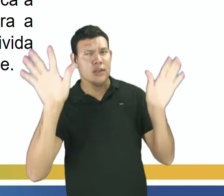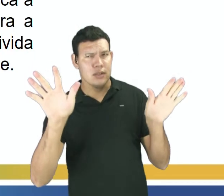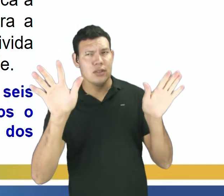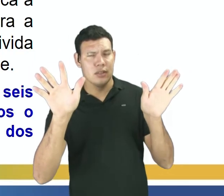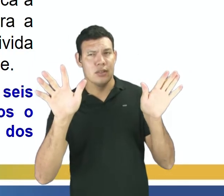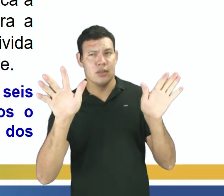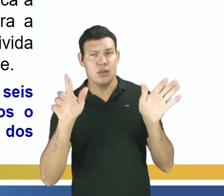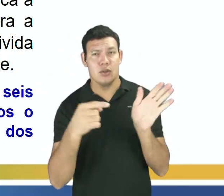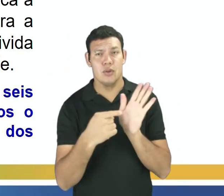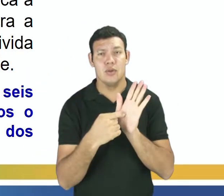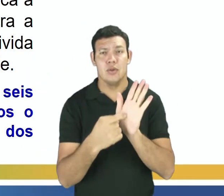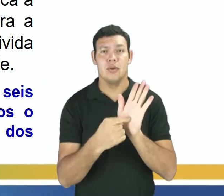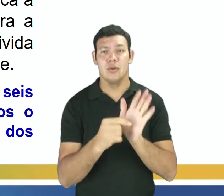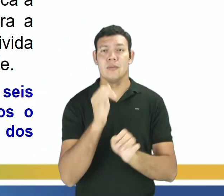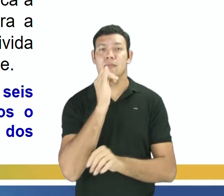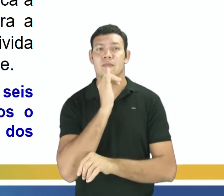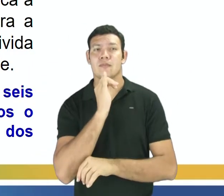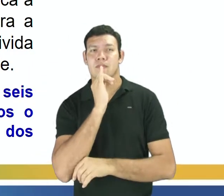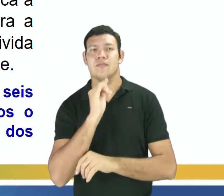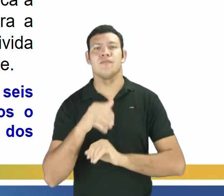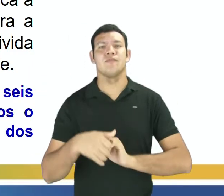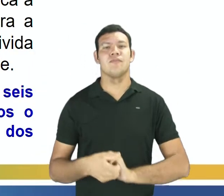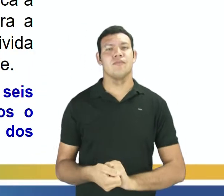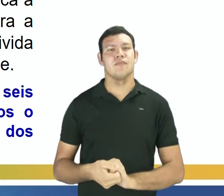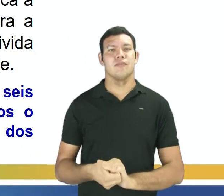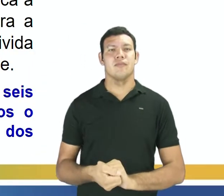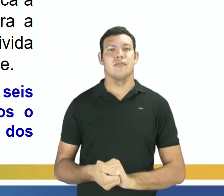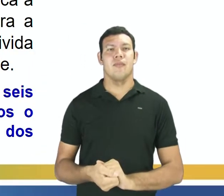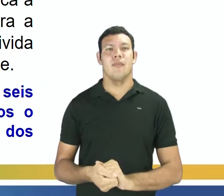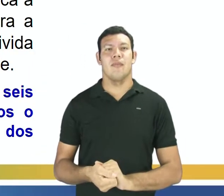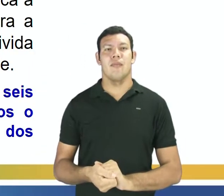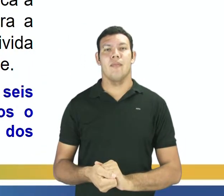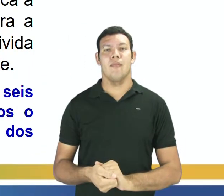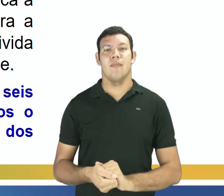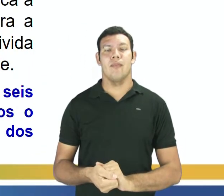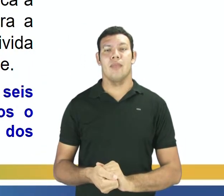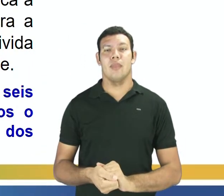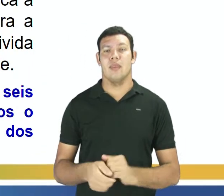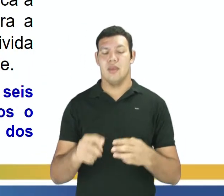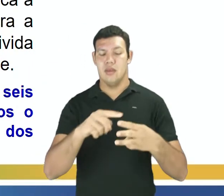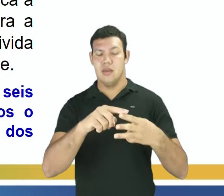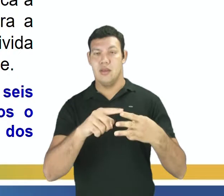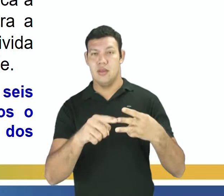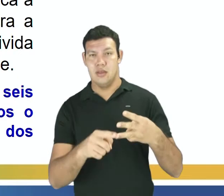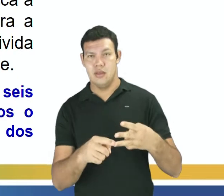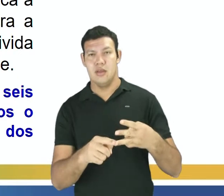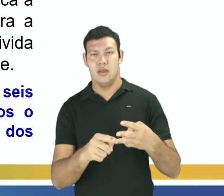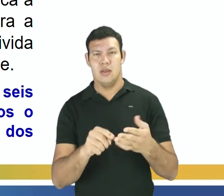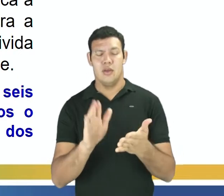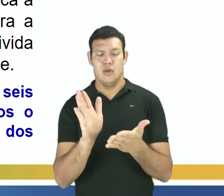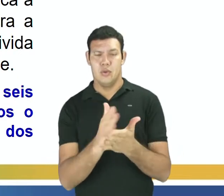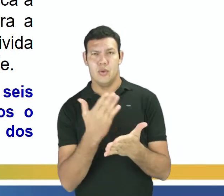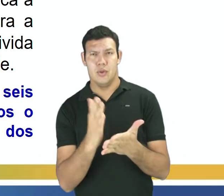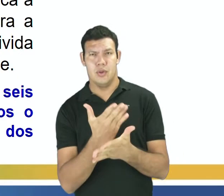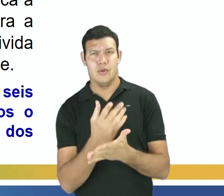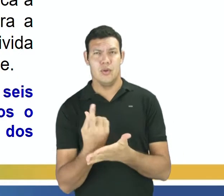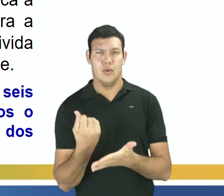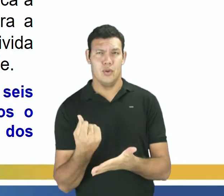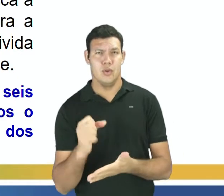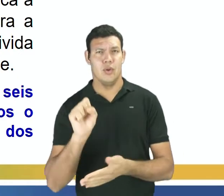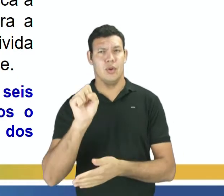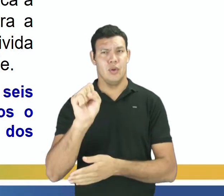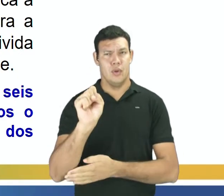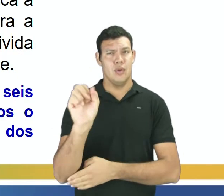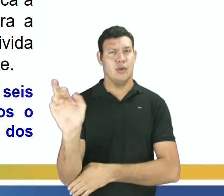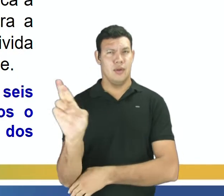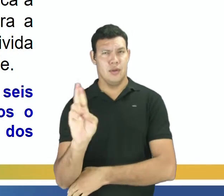esse primeiro exemplo, onde ele diz que se 3 cadernos custam R$8, o preço